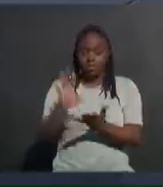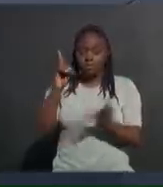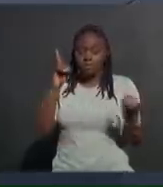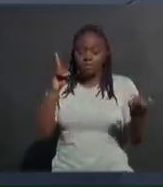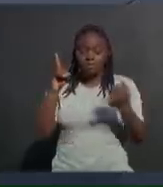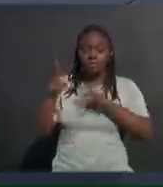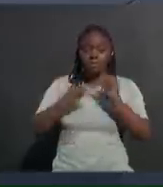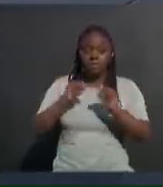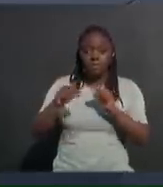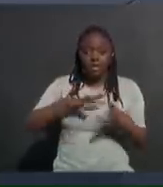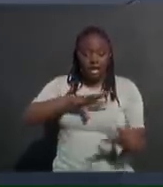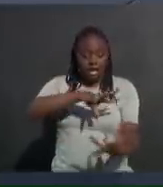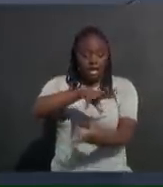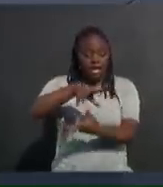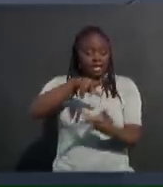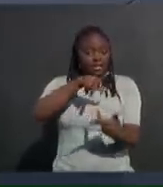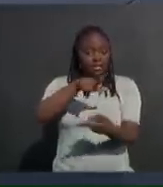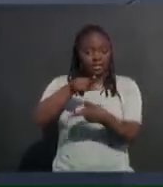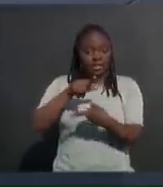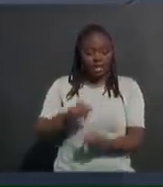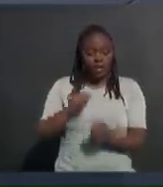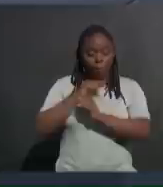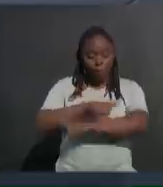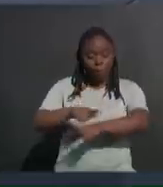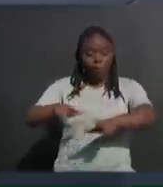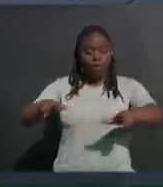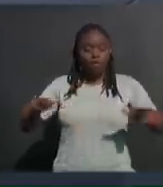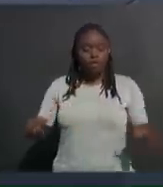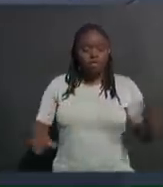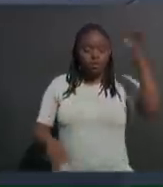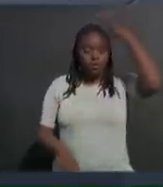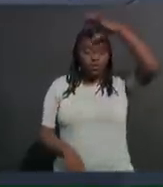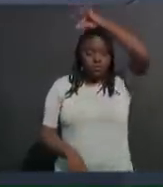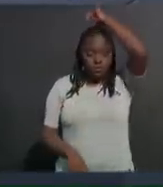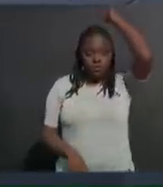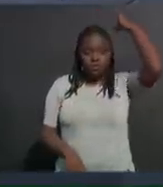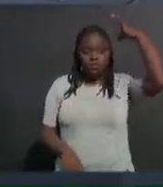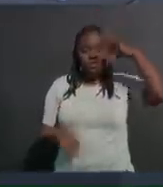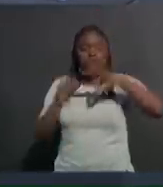terra, porém, era sem forma e vazia, e o Espírito de Deus